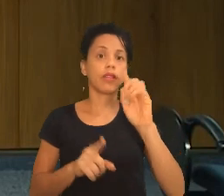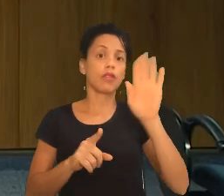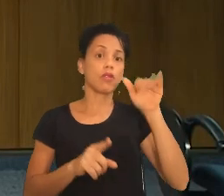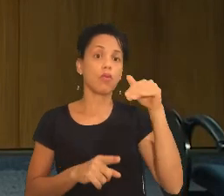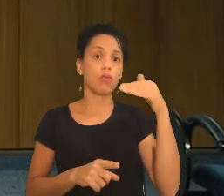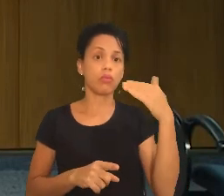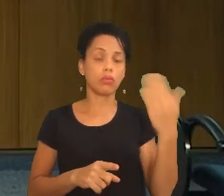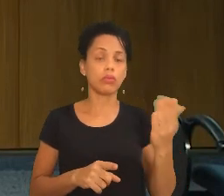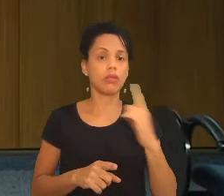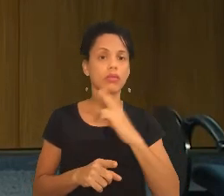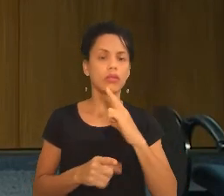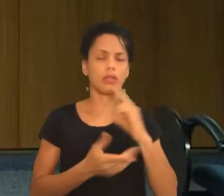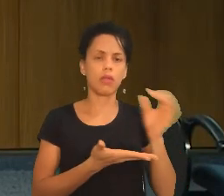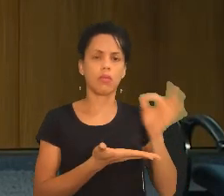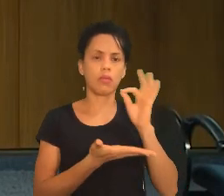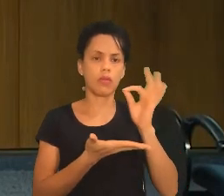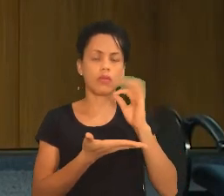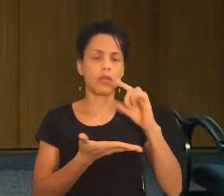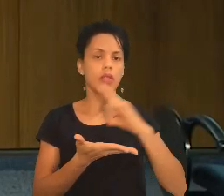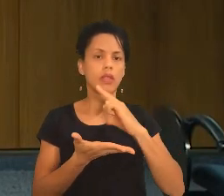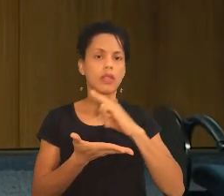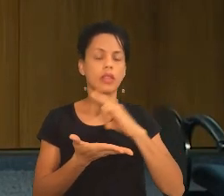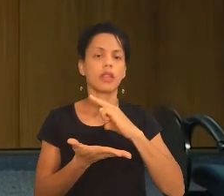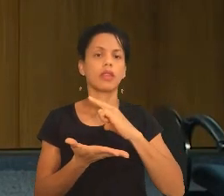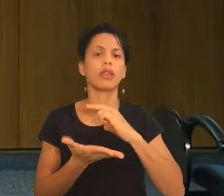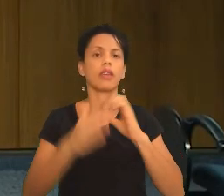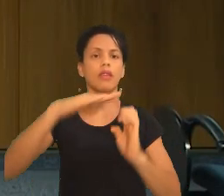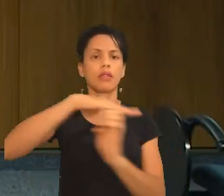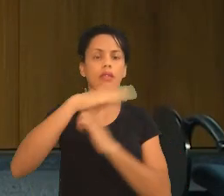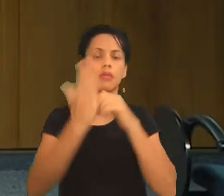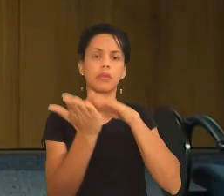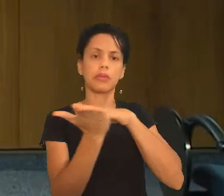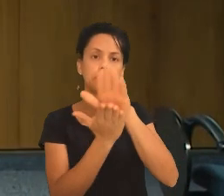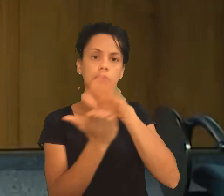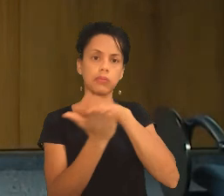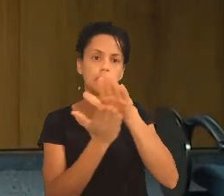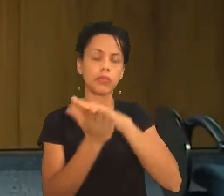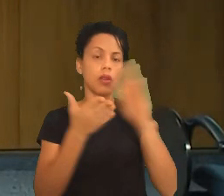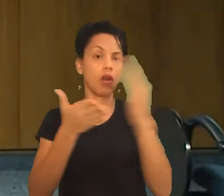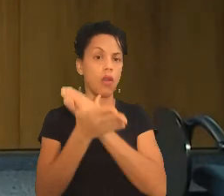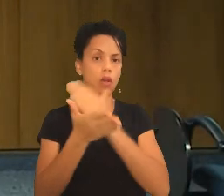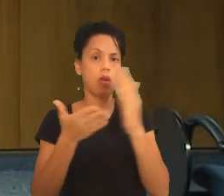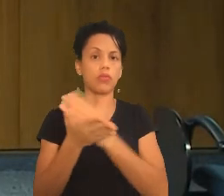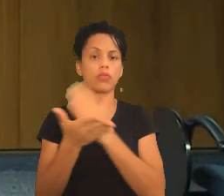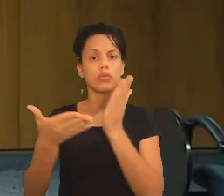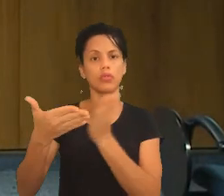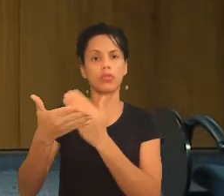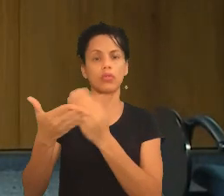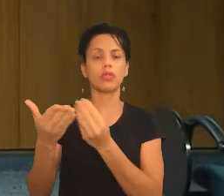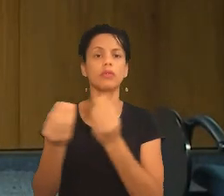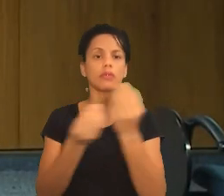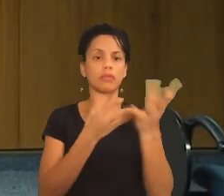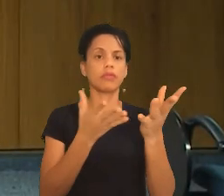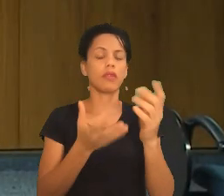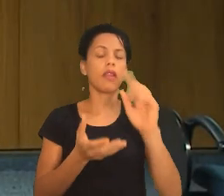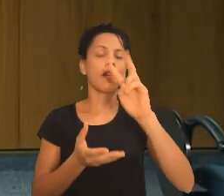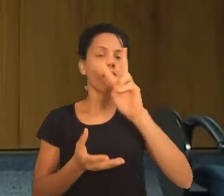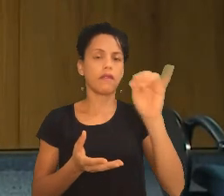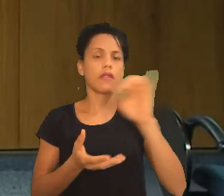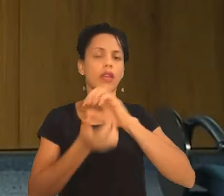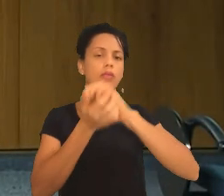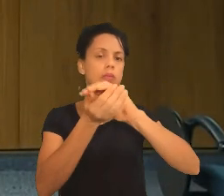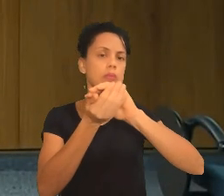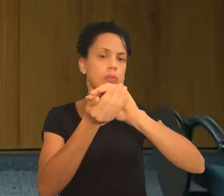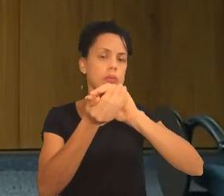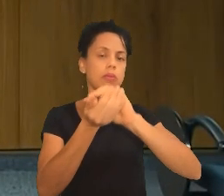onde tem o café, a editora trouxe alguns exemplares para venda, e a gente vai sortear alguns,